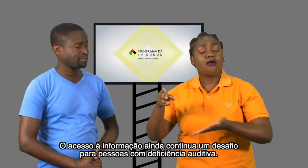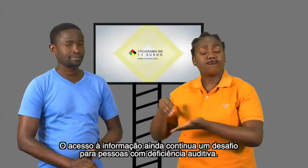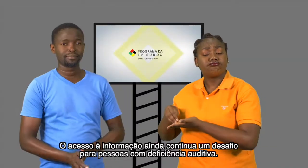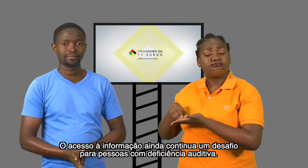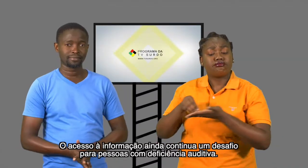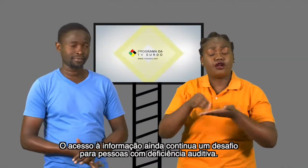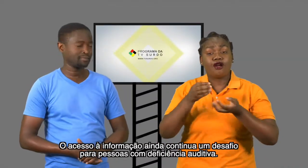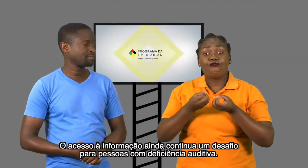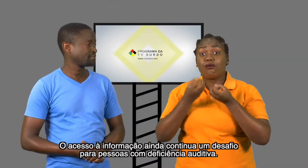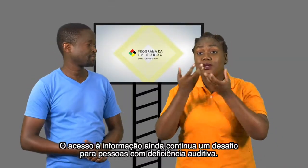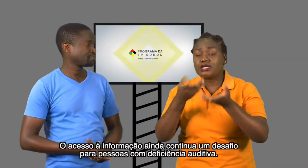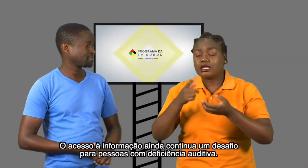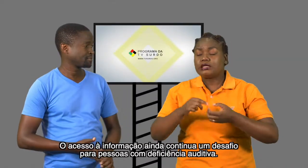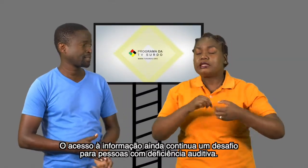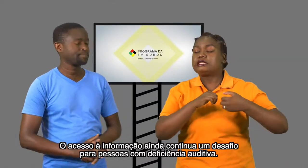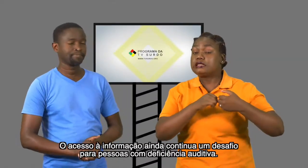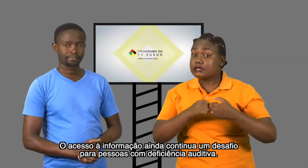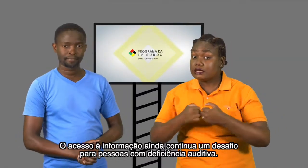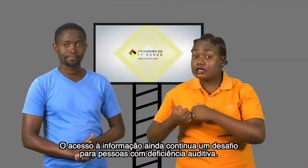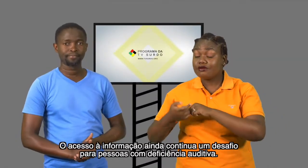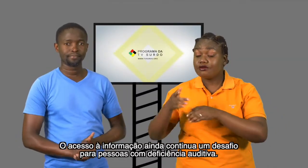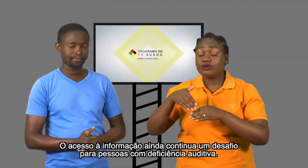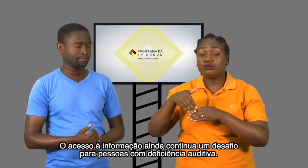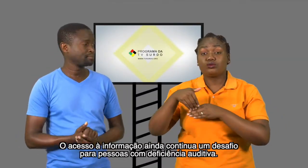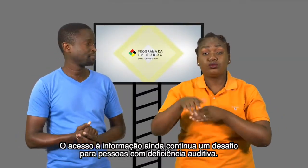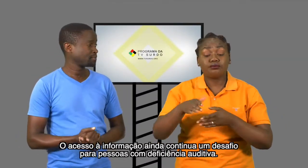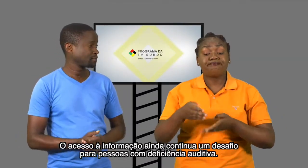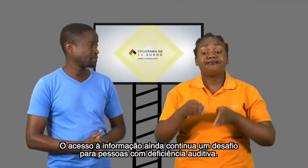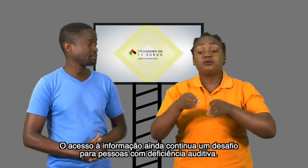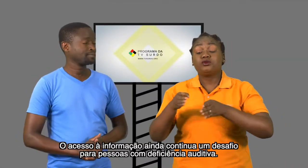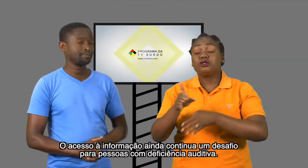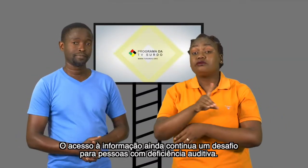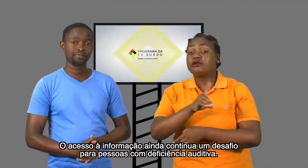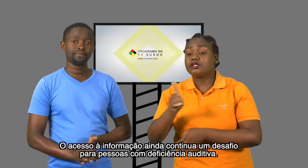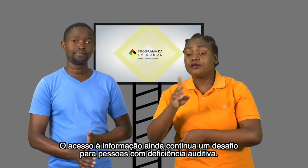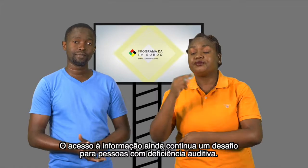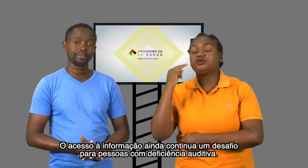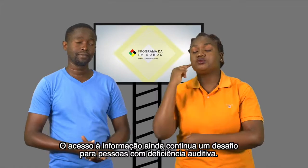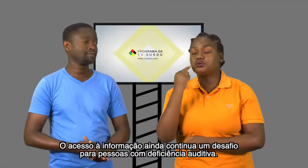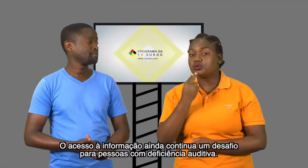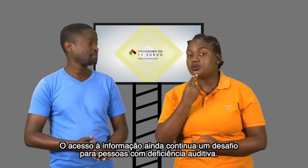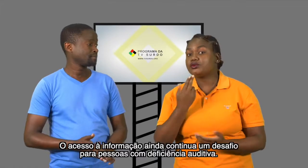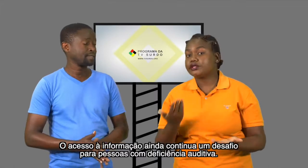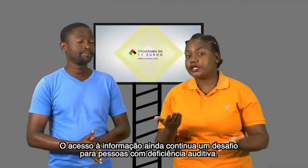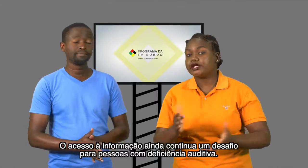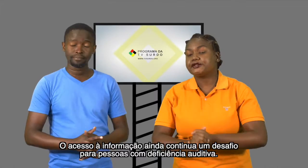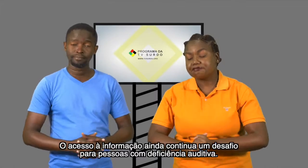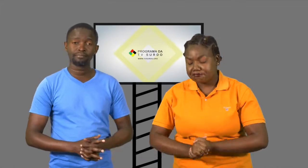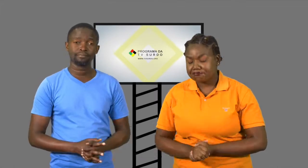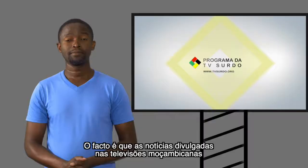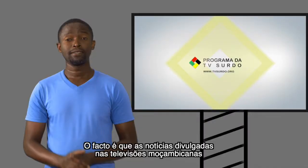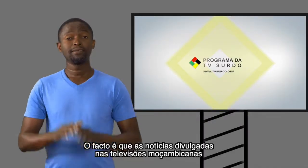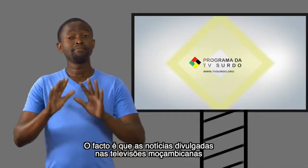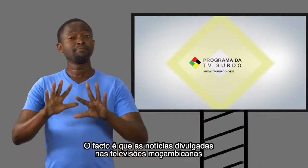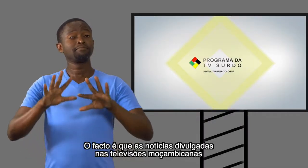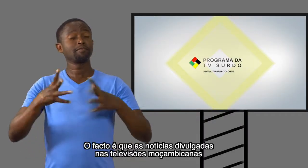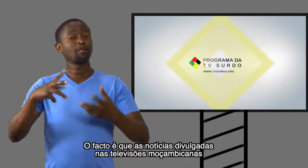o acesso à informação ainda continuam desafio para pessoas com deficiência auditiva